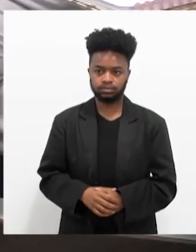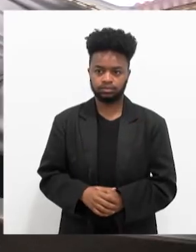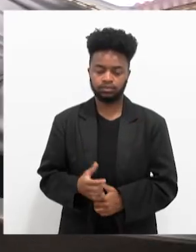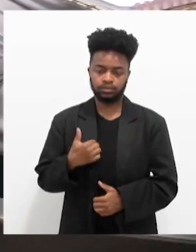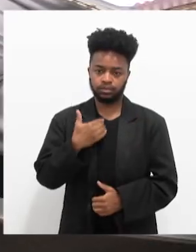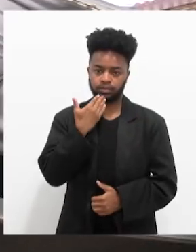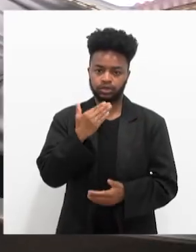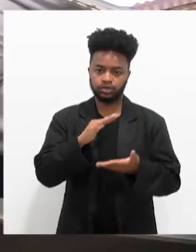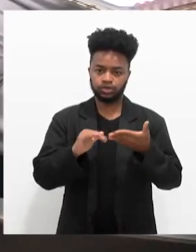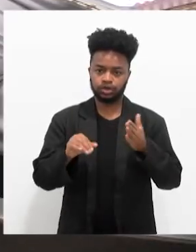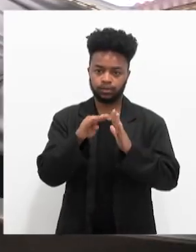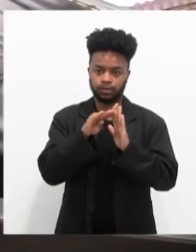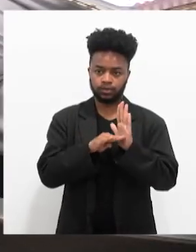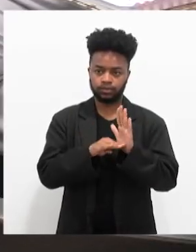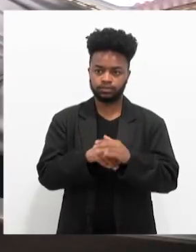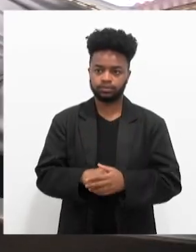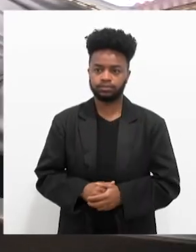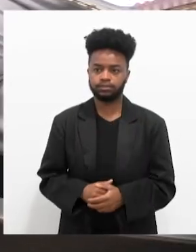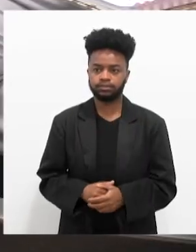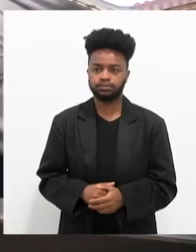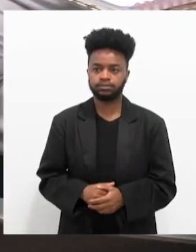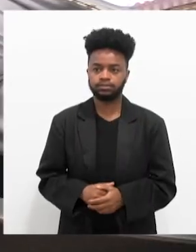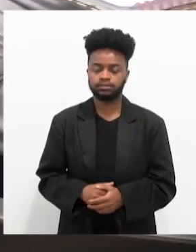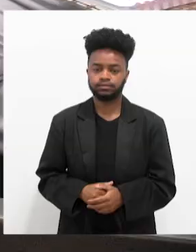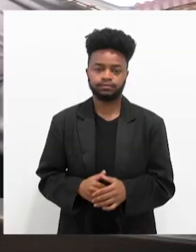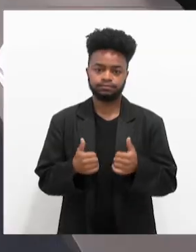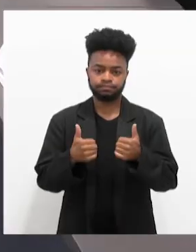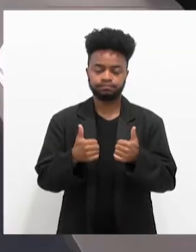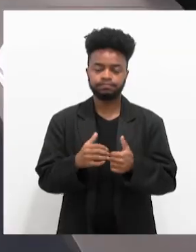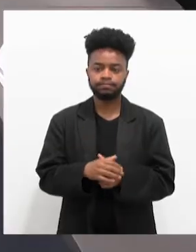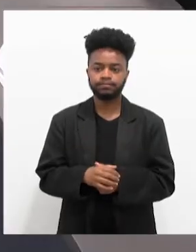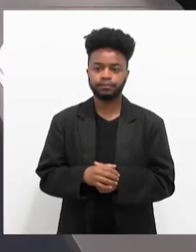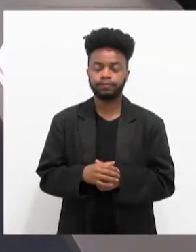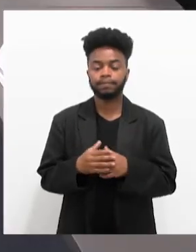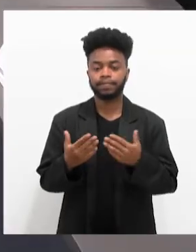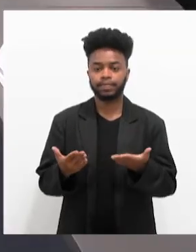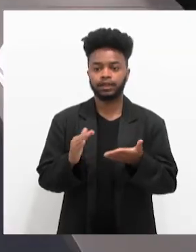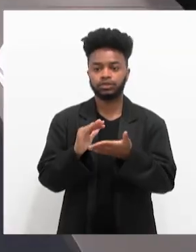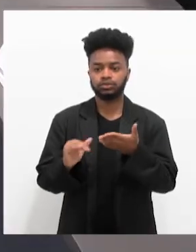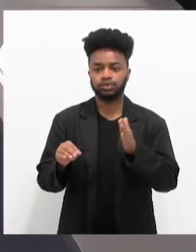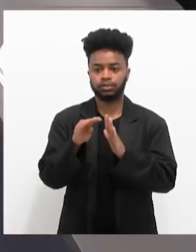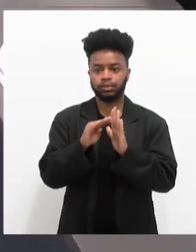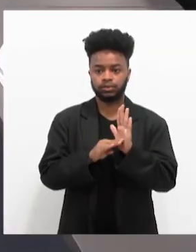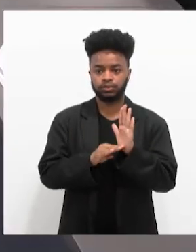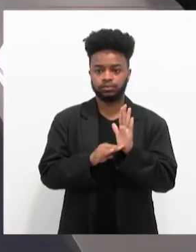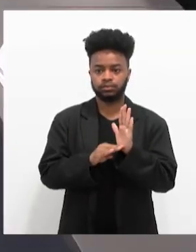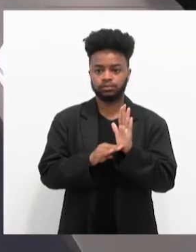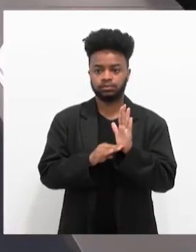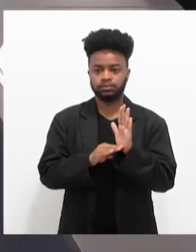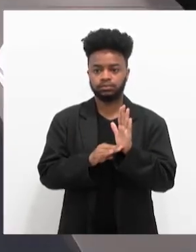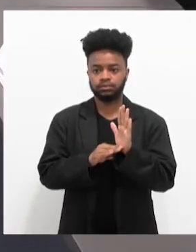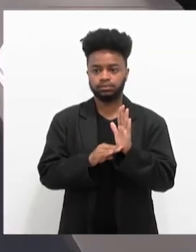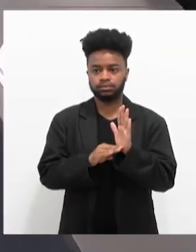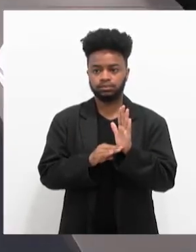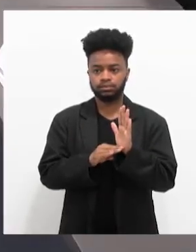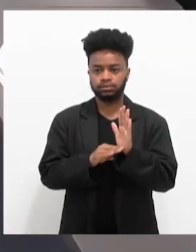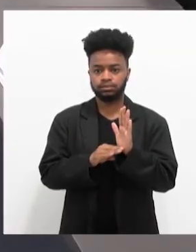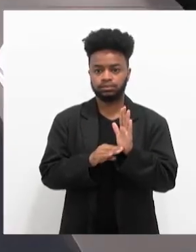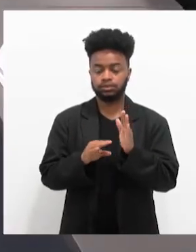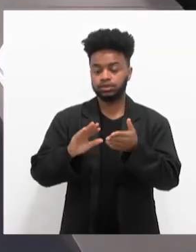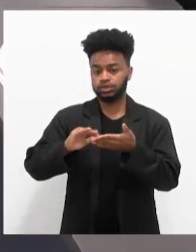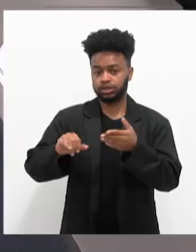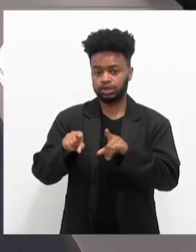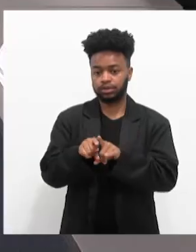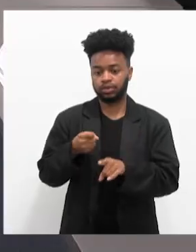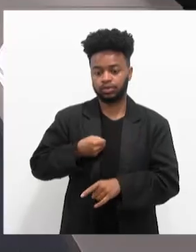peço a retirada desse projeto. Perfeito. Então, estão retirados de pauta a pedido do autor. Tirando o 26